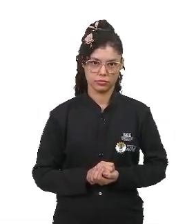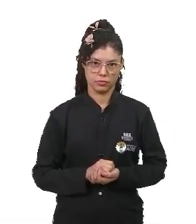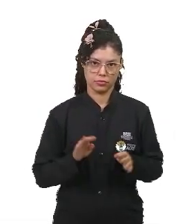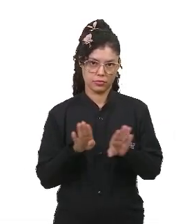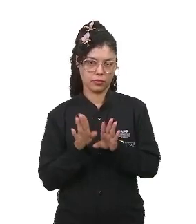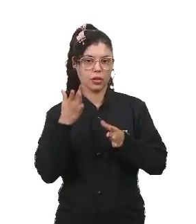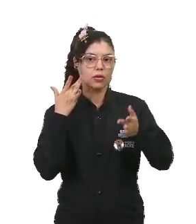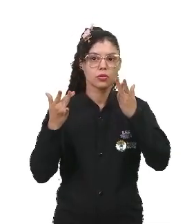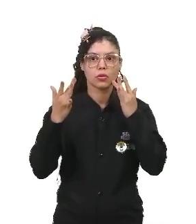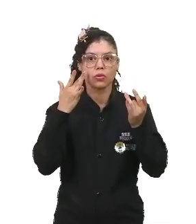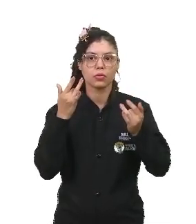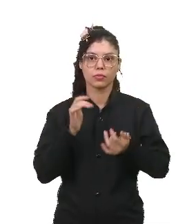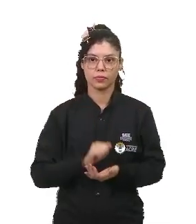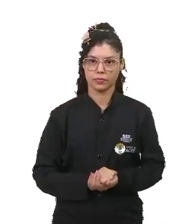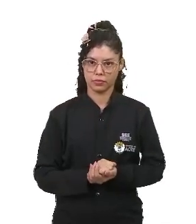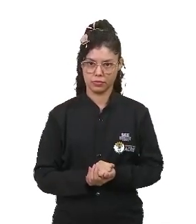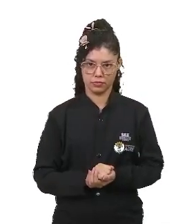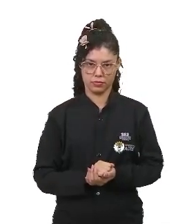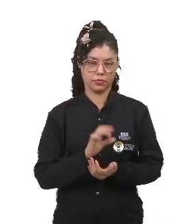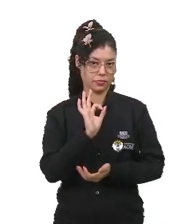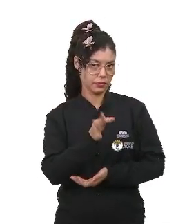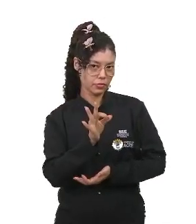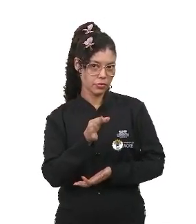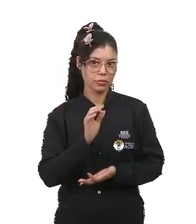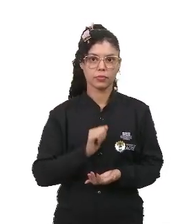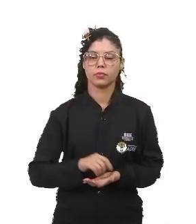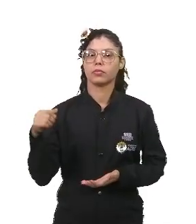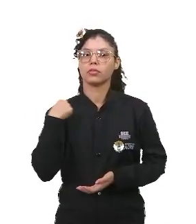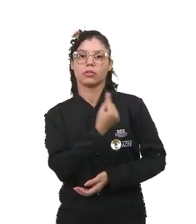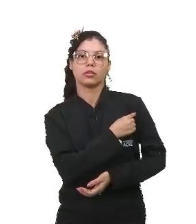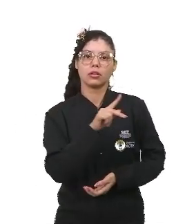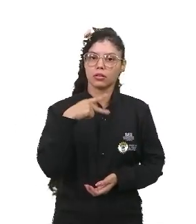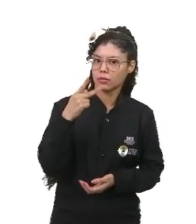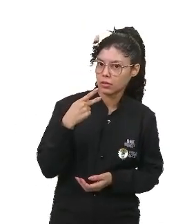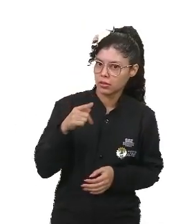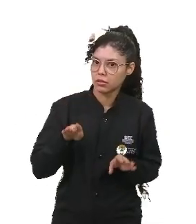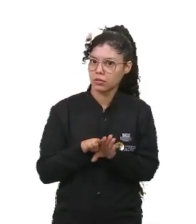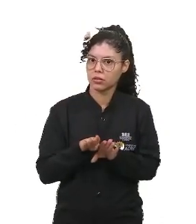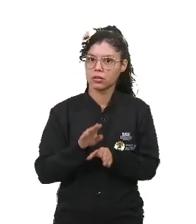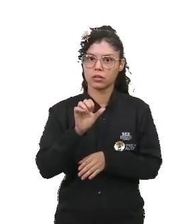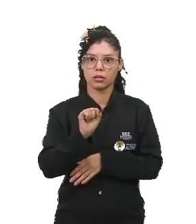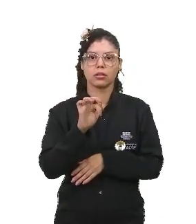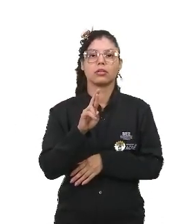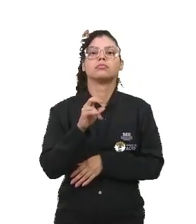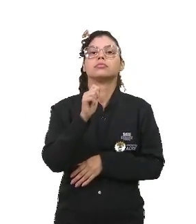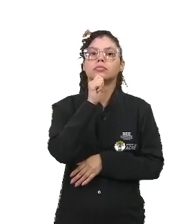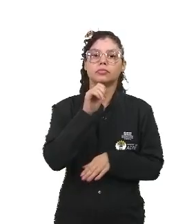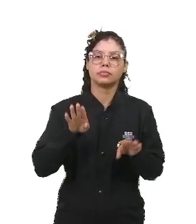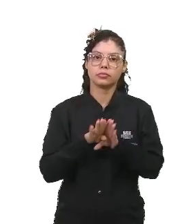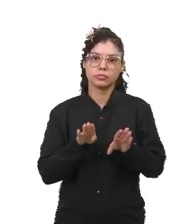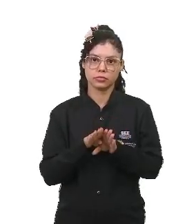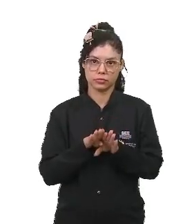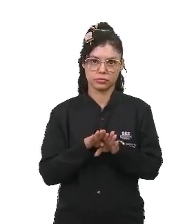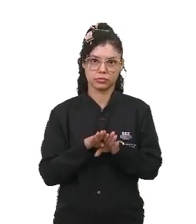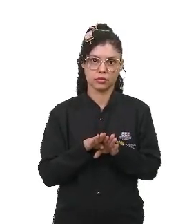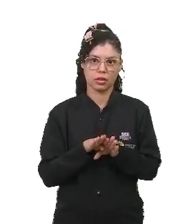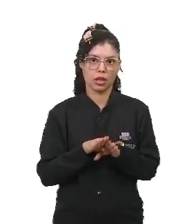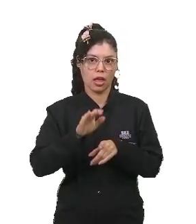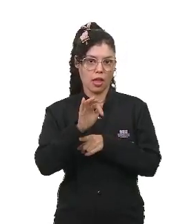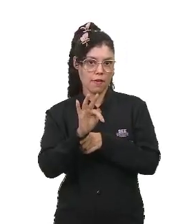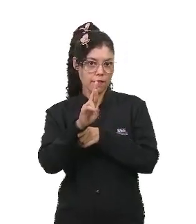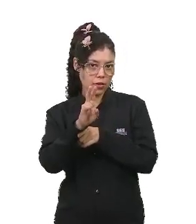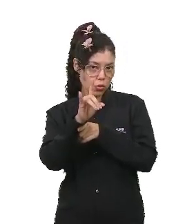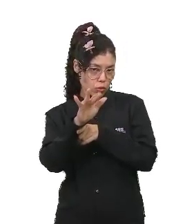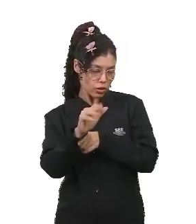composição teatral, o espetáculo teatral, certo? Nós falamos sobre a cenografia e o figurino, que